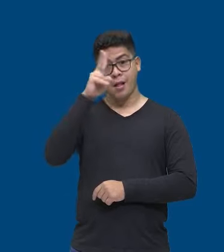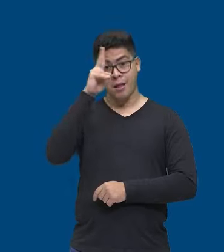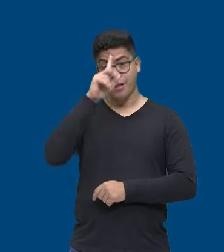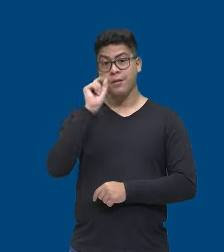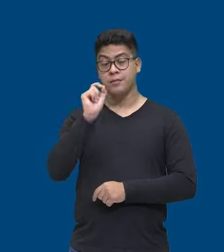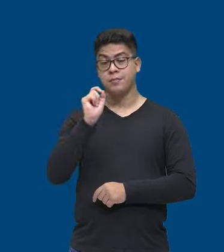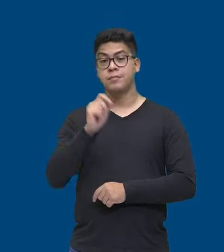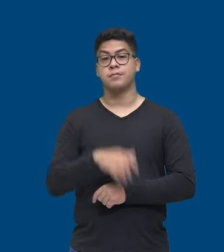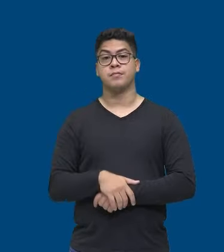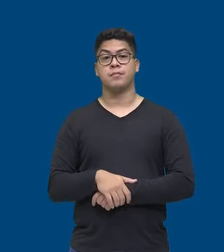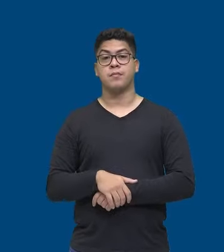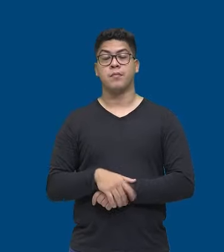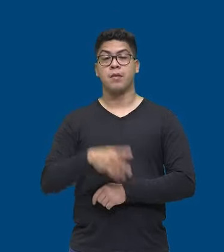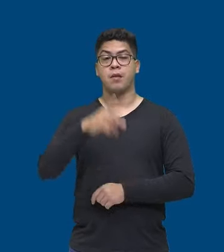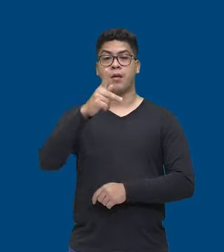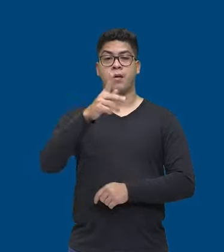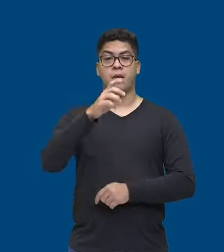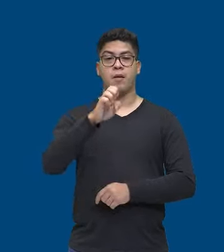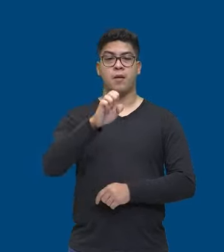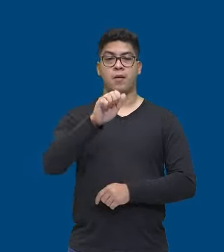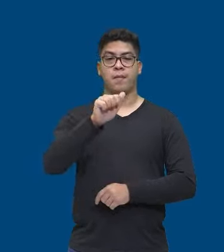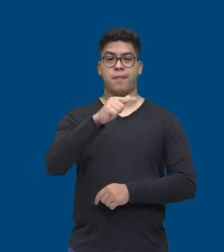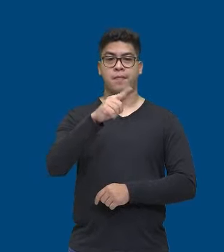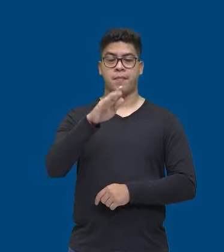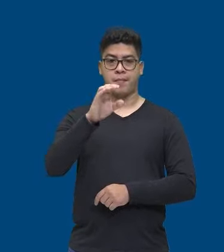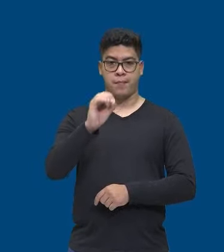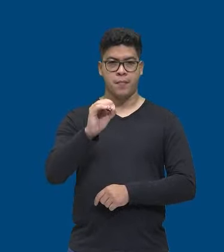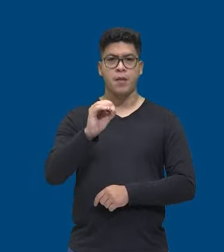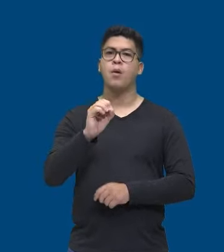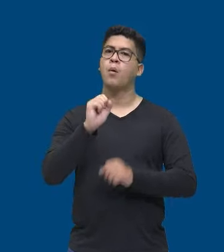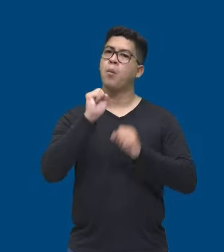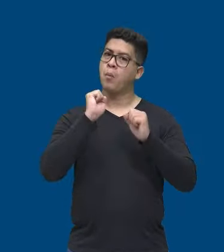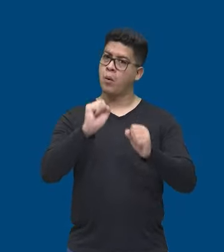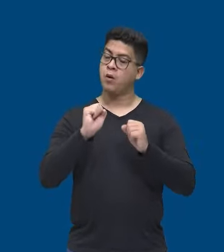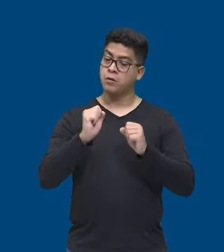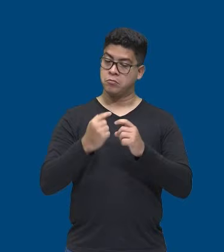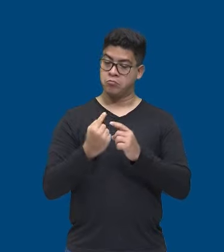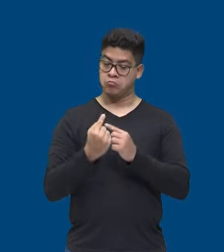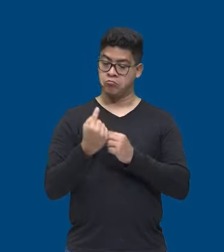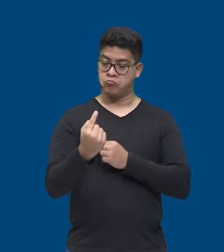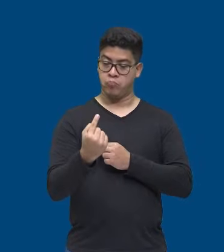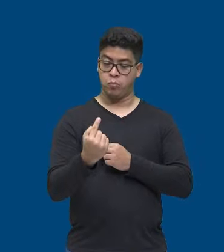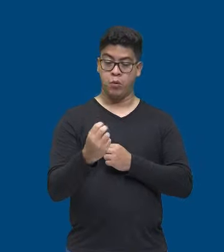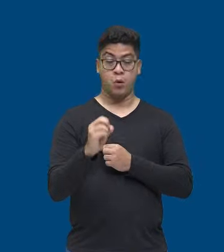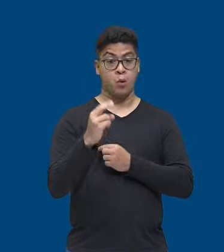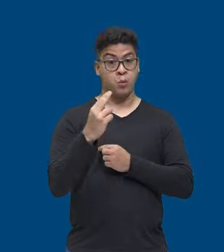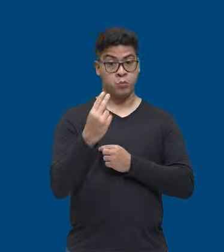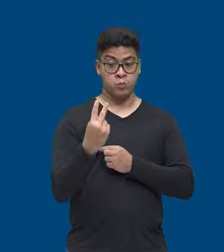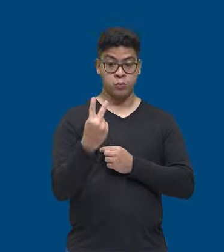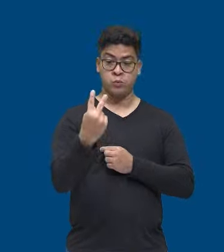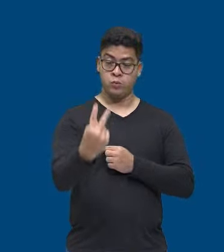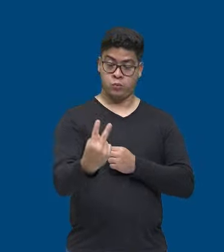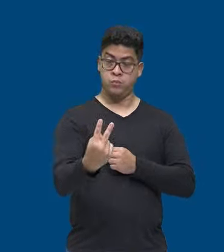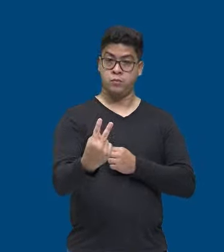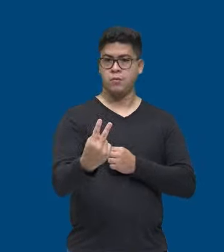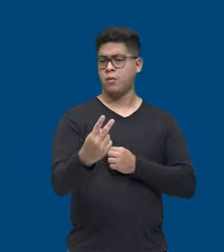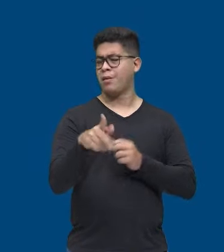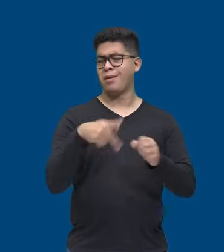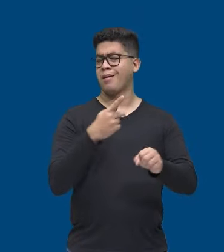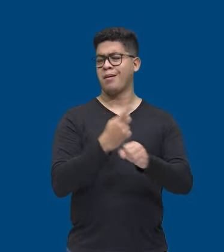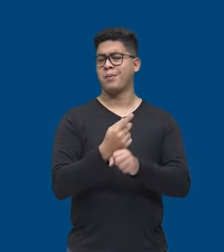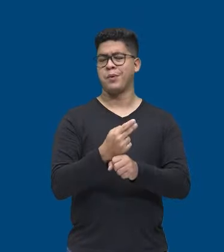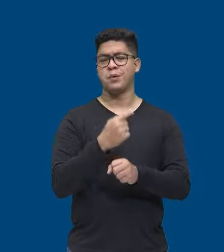vez, peão, na sua primeira jogada pode andar uma ou duas casas, logo depois não tem mais, tá? É só uma